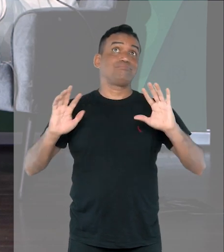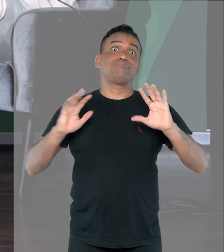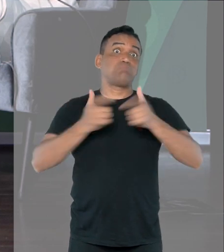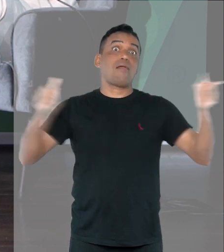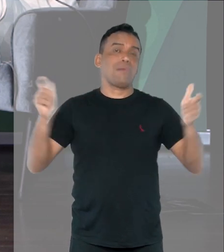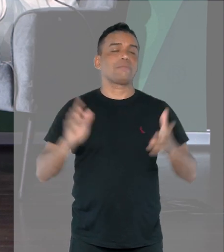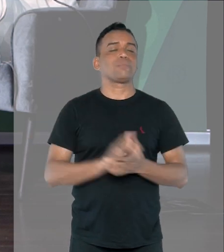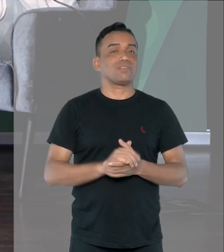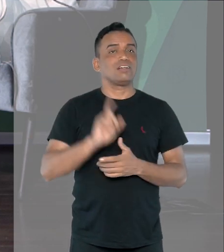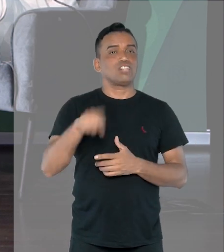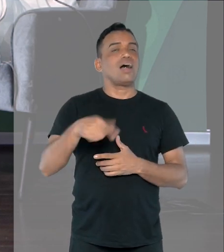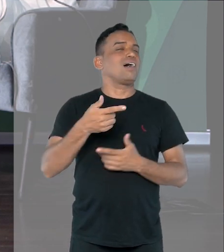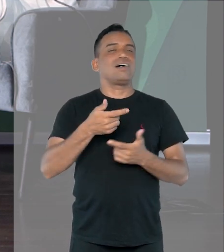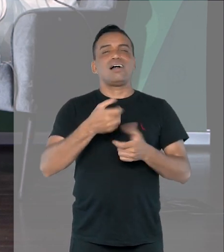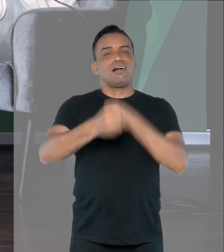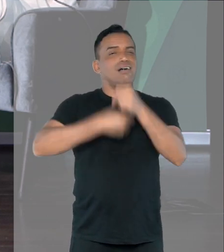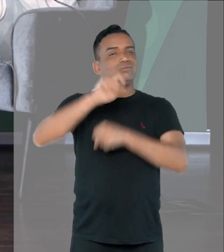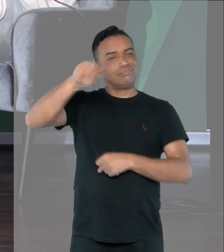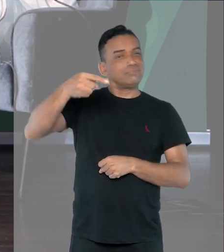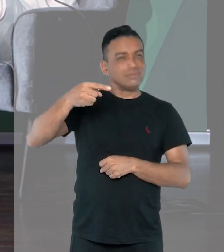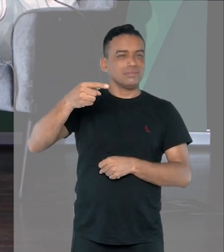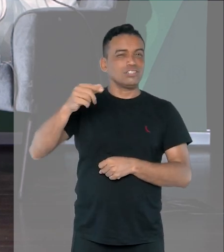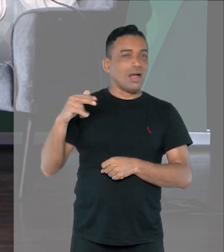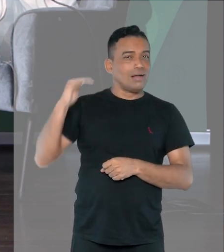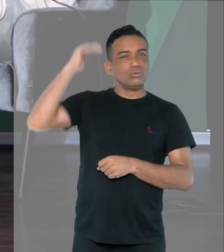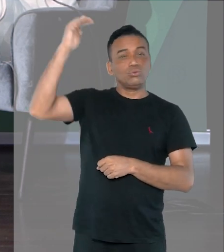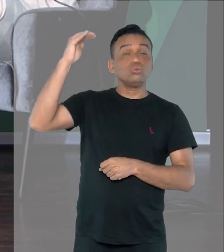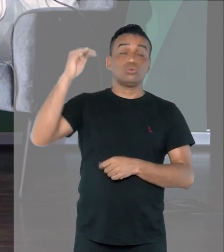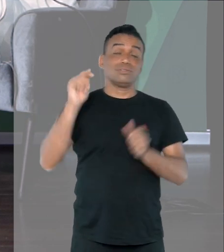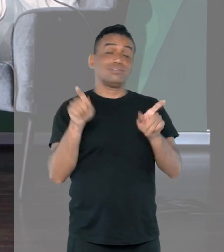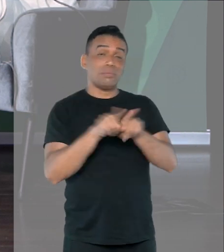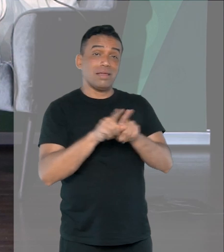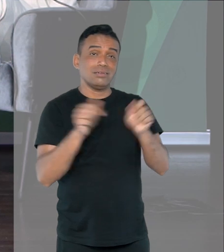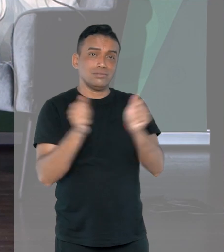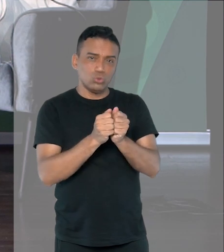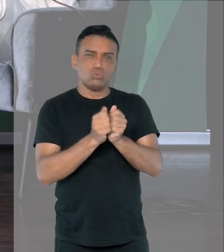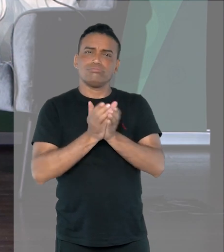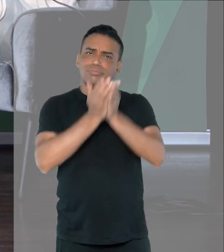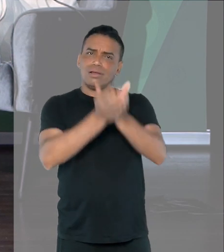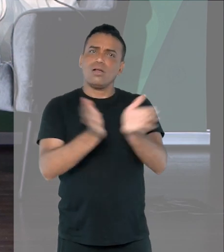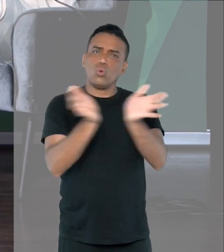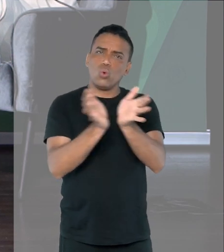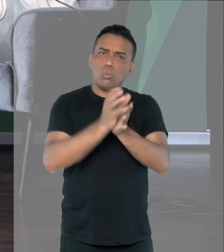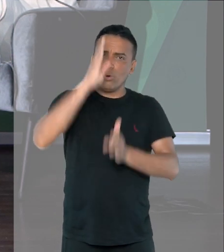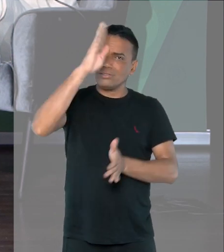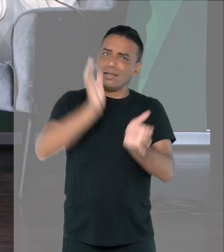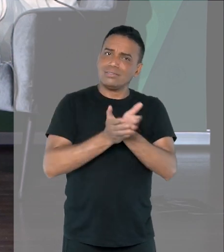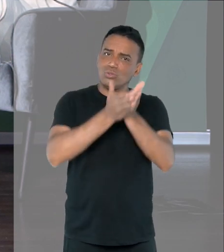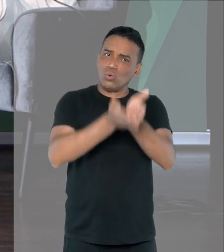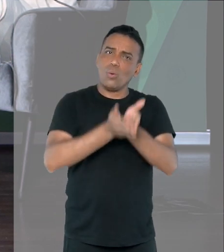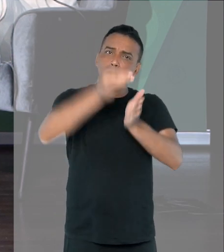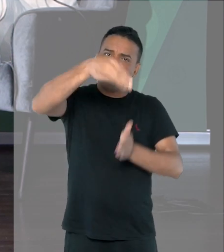adulto, ele pretende... Houve vários outros momentos também, junto com a Marinha, com um grupo da Marinha que